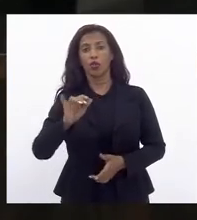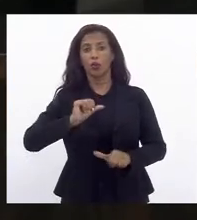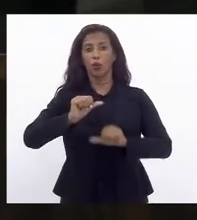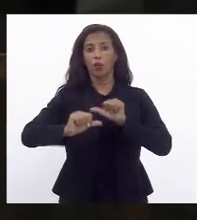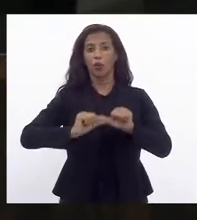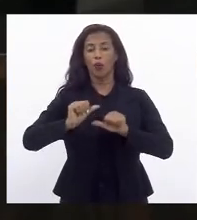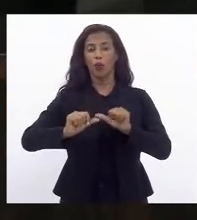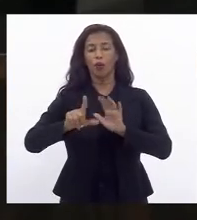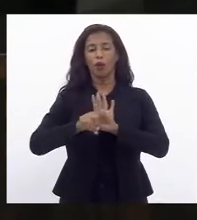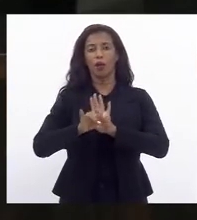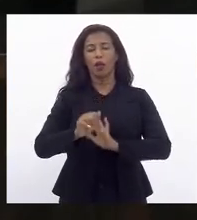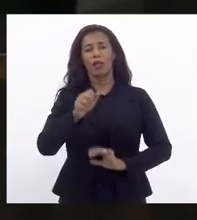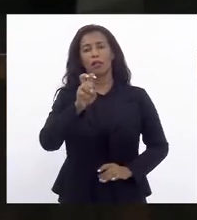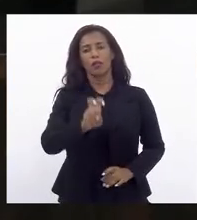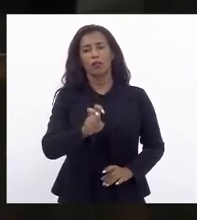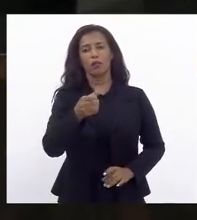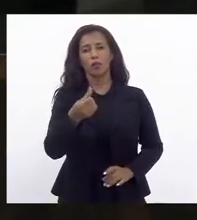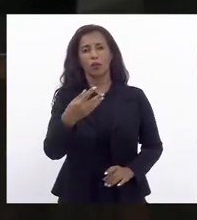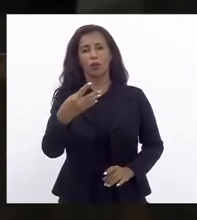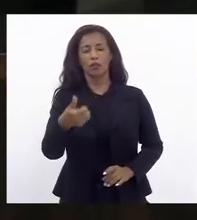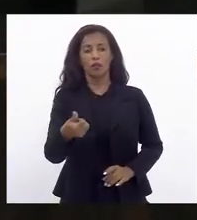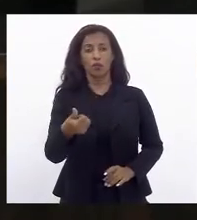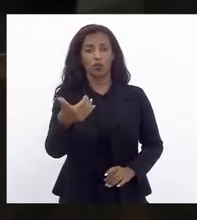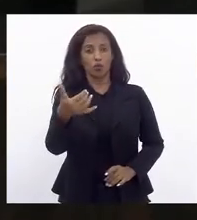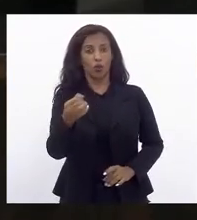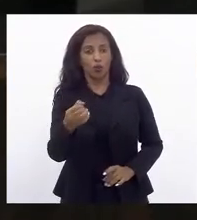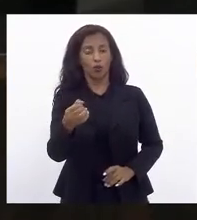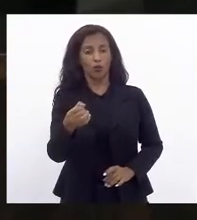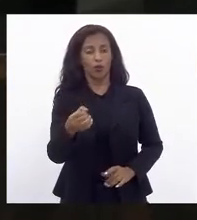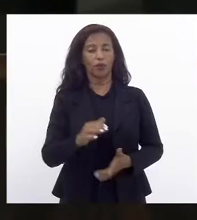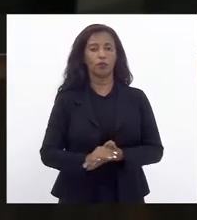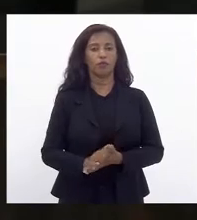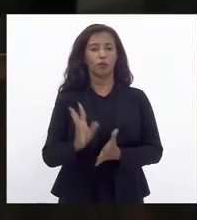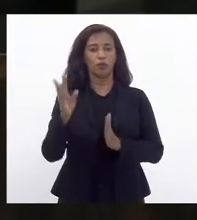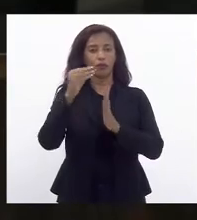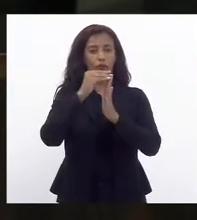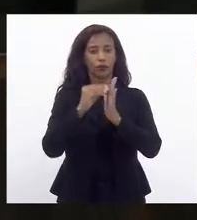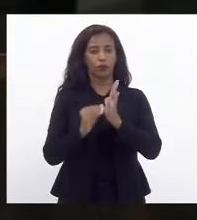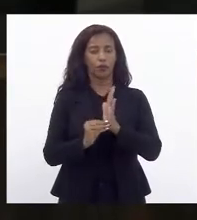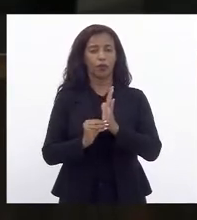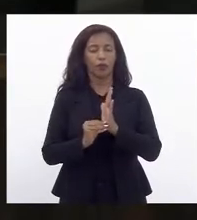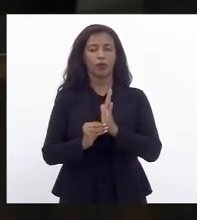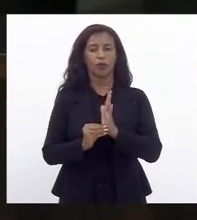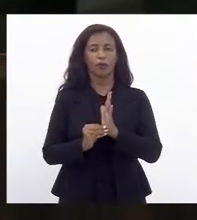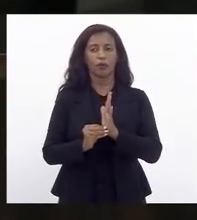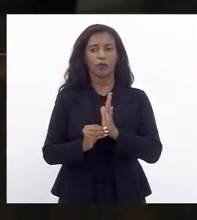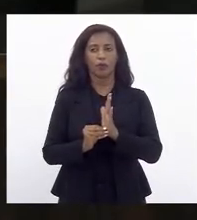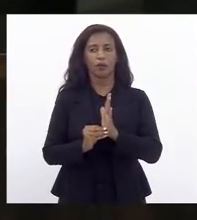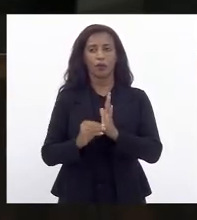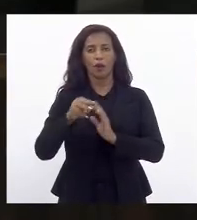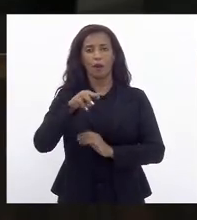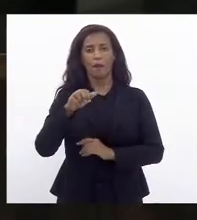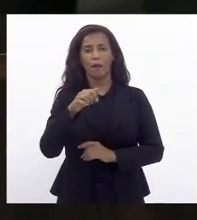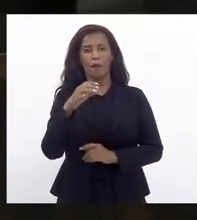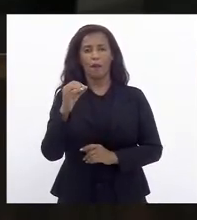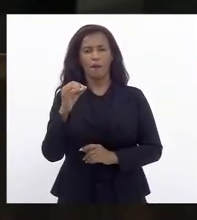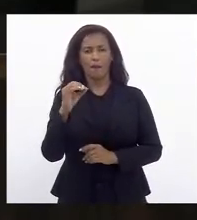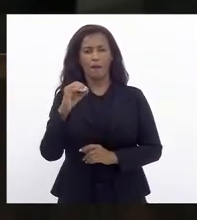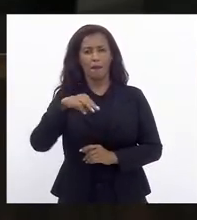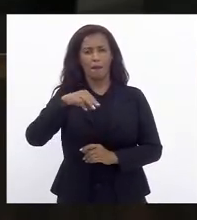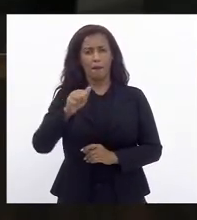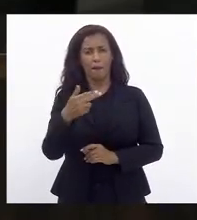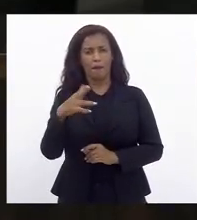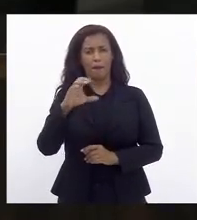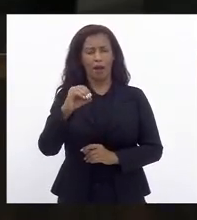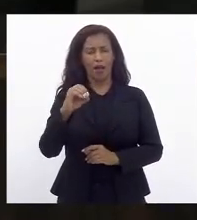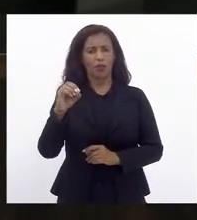a lei 5.645 de 6 de janeiro de 2010, incluindo no calendário oficial do Estado do Rio de Janeiro o Março Violeta, mês de combate